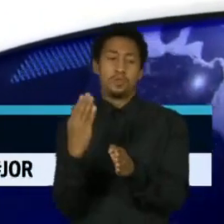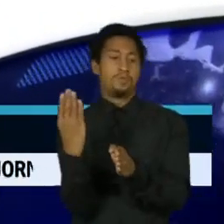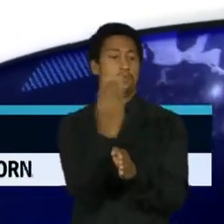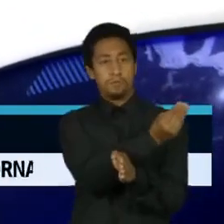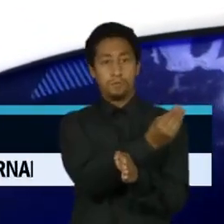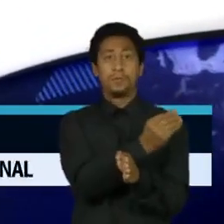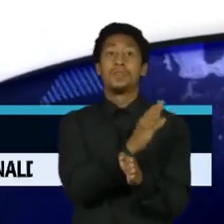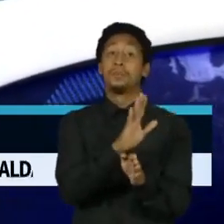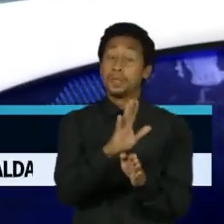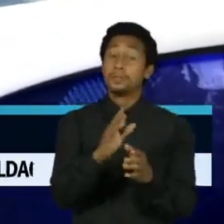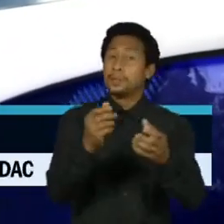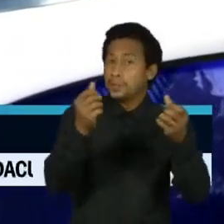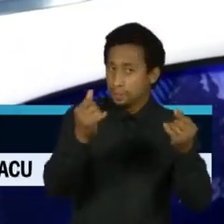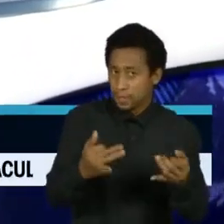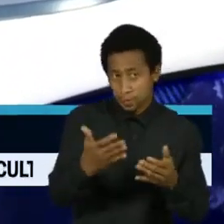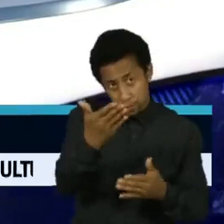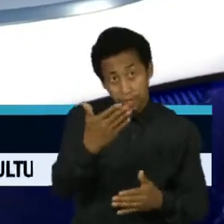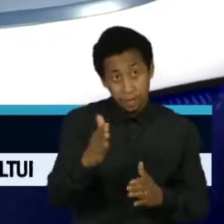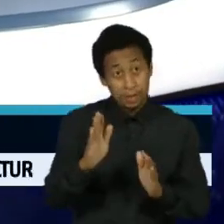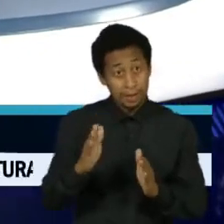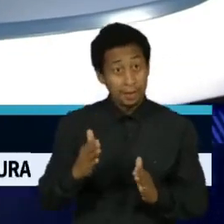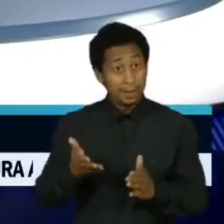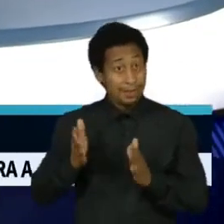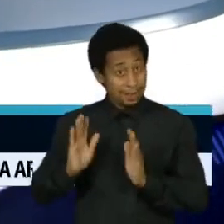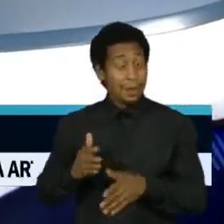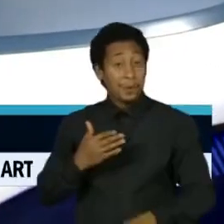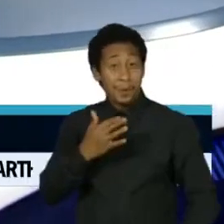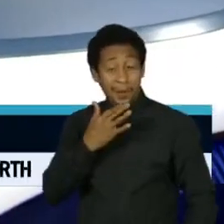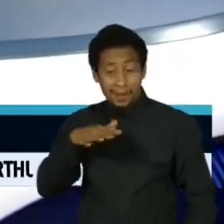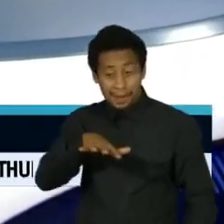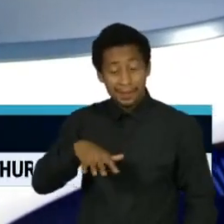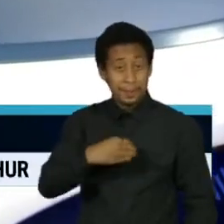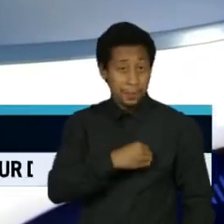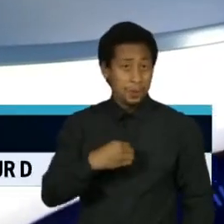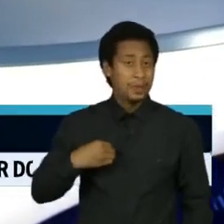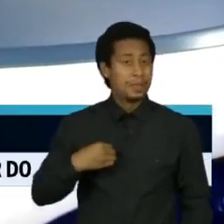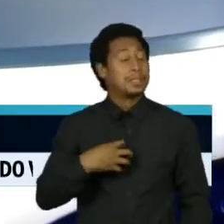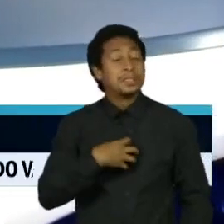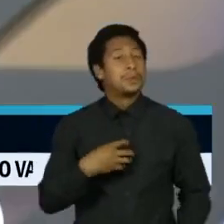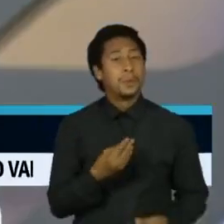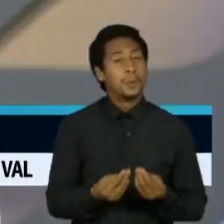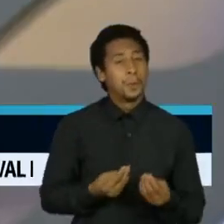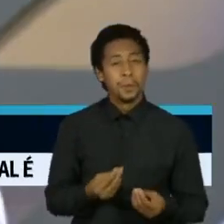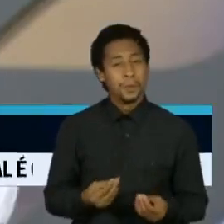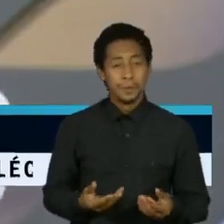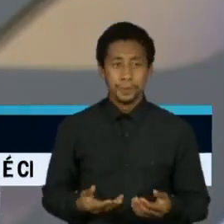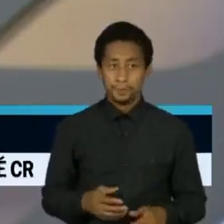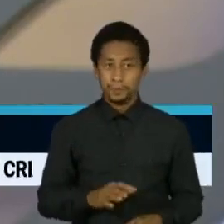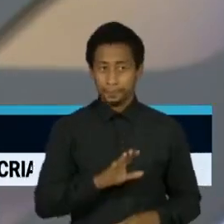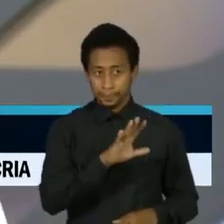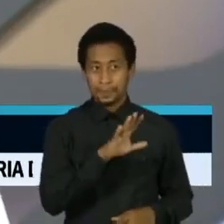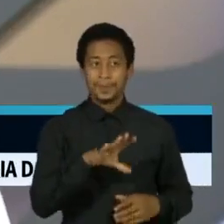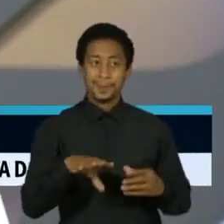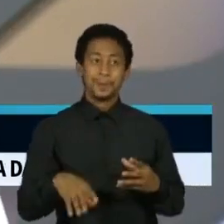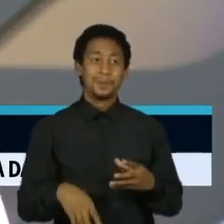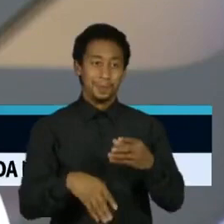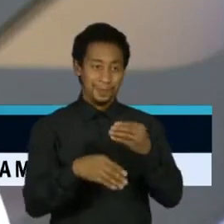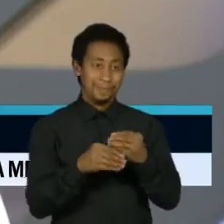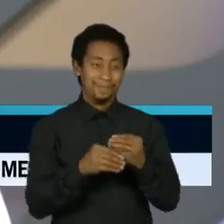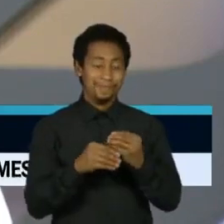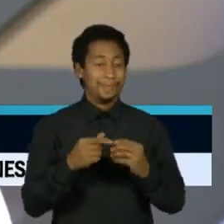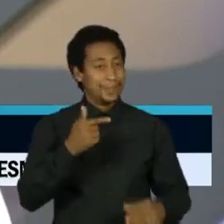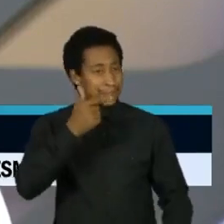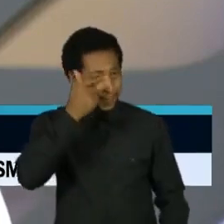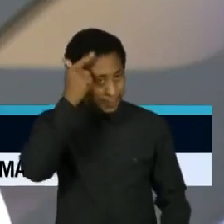queria que nos contasse um pouquinho como é que o senhor sente acompanhando tudo isso. Só para complementar